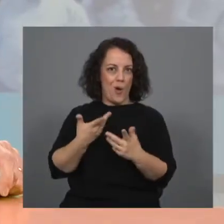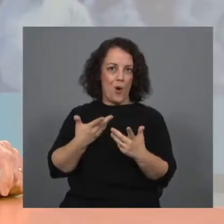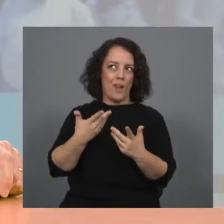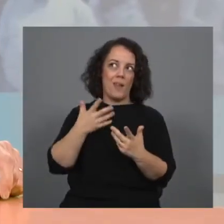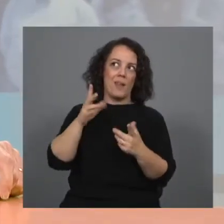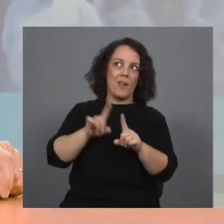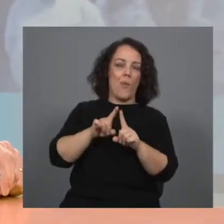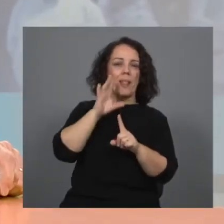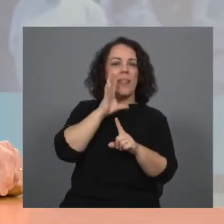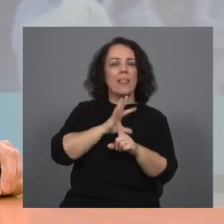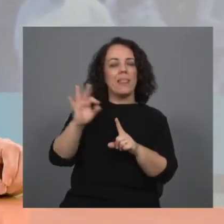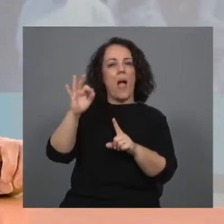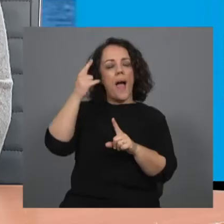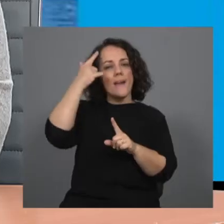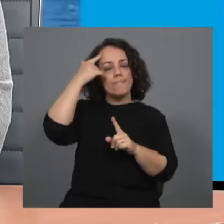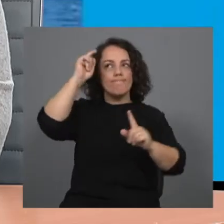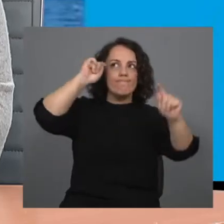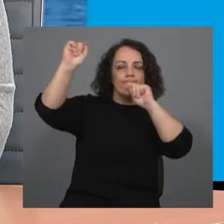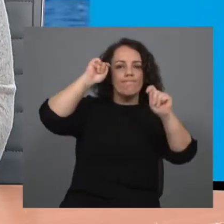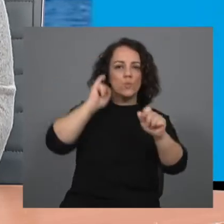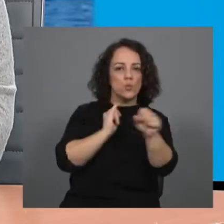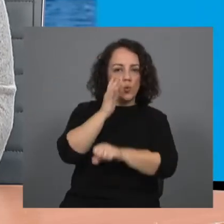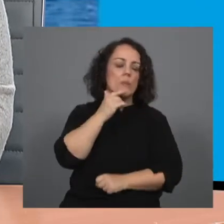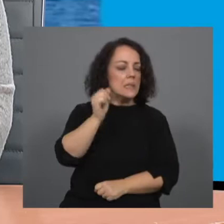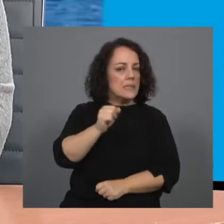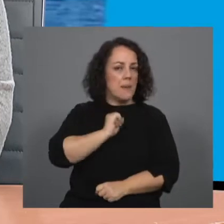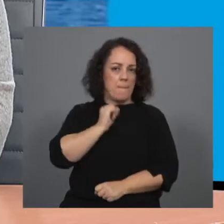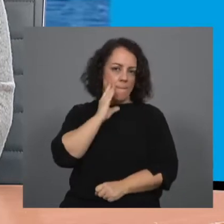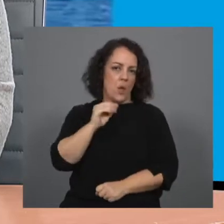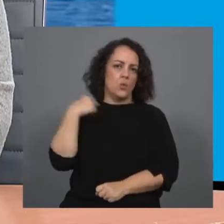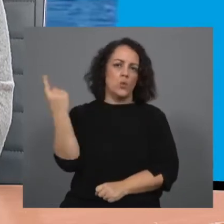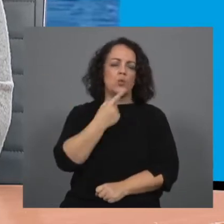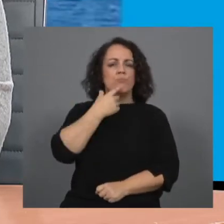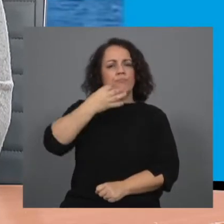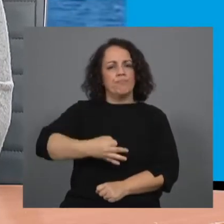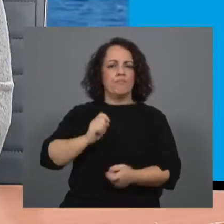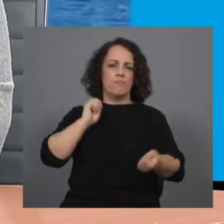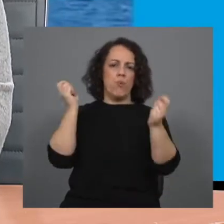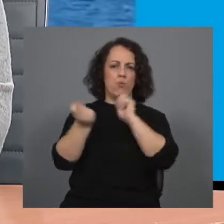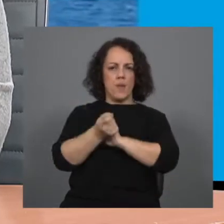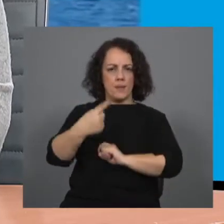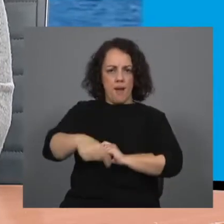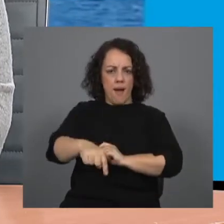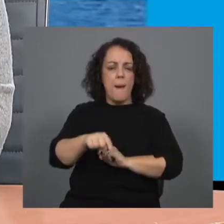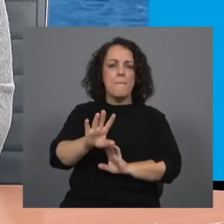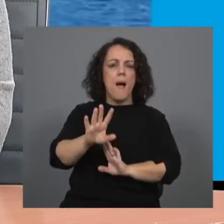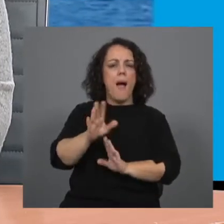reinventar-nos. Eu penso que sim, tem havido uma transformação clara para todos, mas eu acho que ainda há caminho para descobrir, não é? Nós